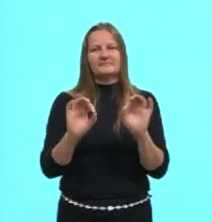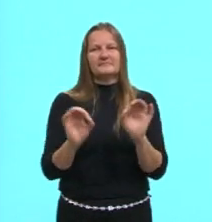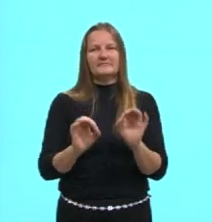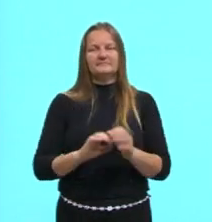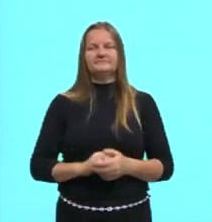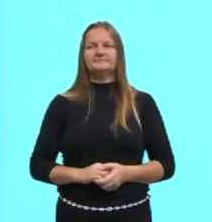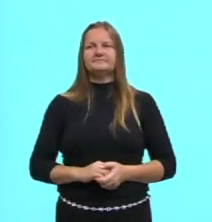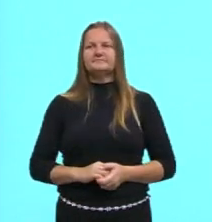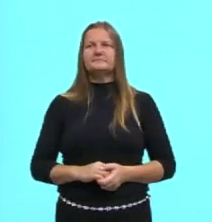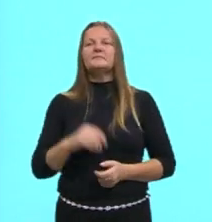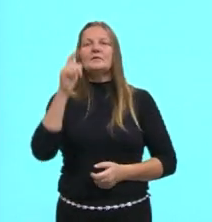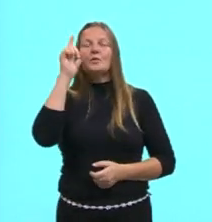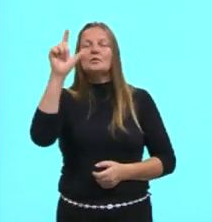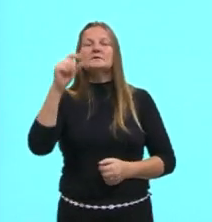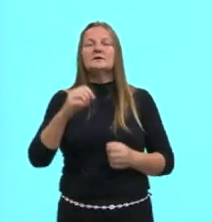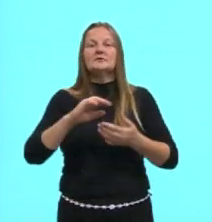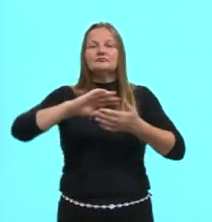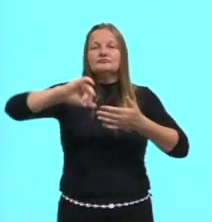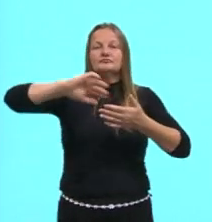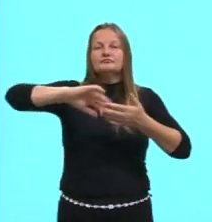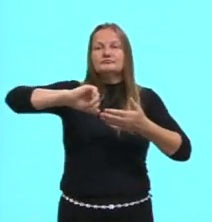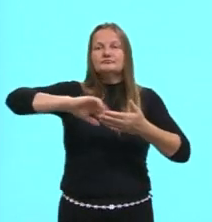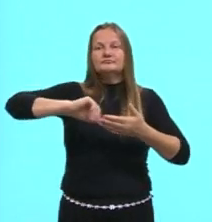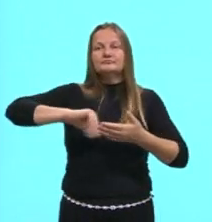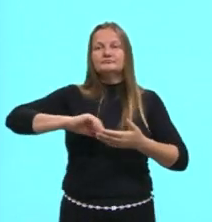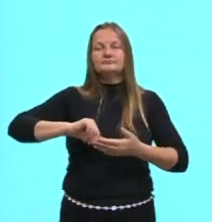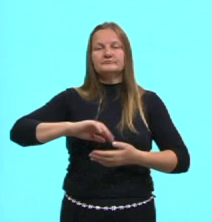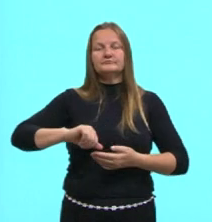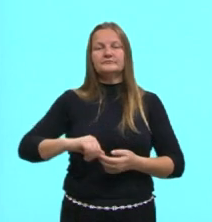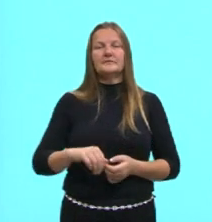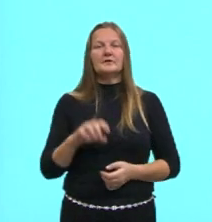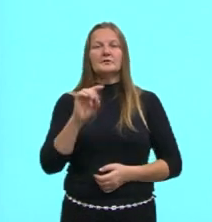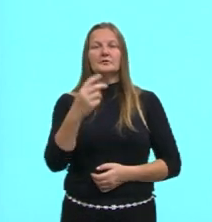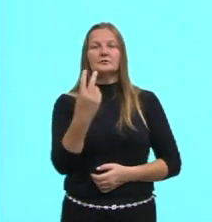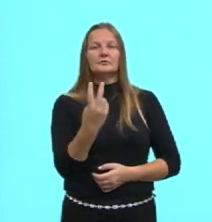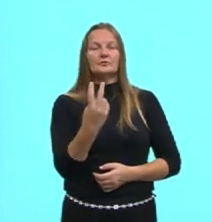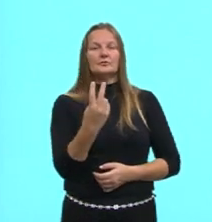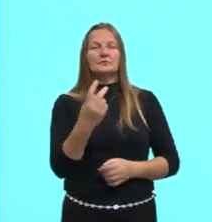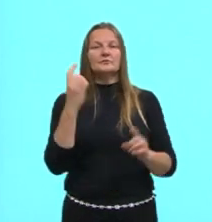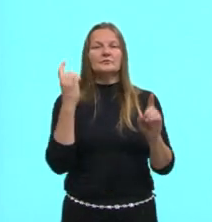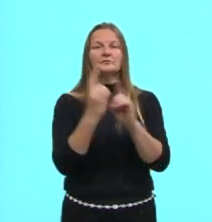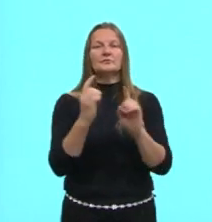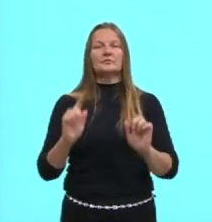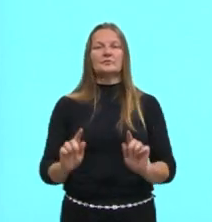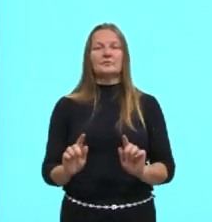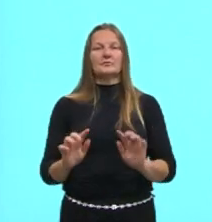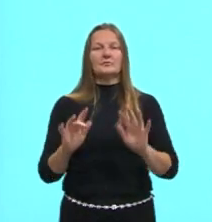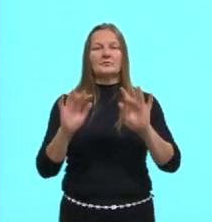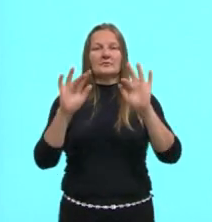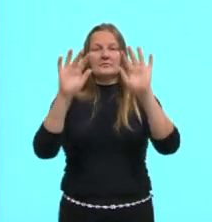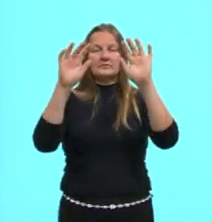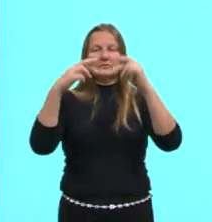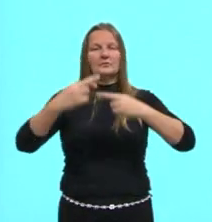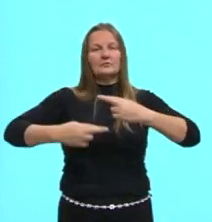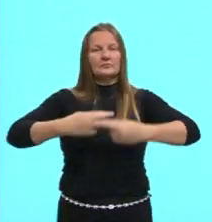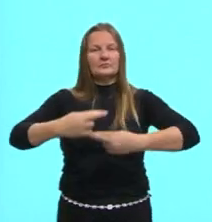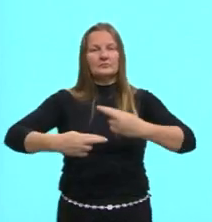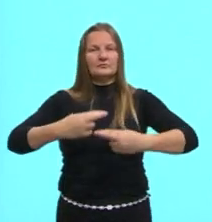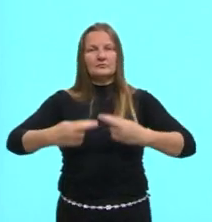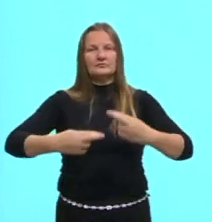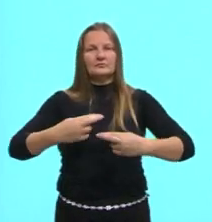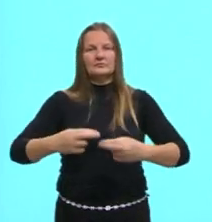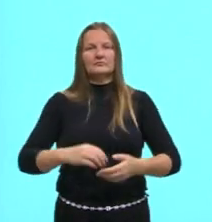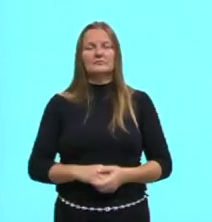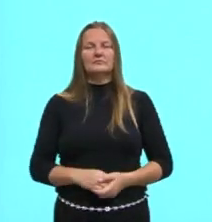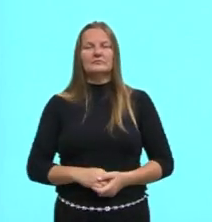a gente consegue descartar saber que esses dois são os únicos encontrados no estado gasoso nessa reação né O dióxido